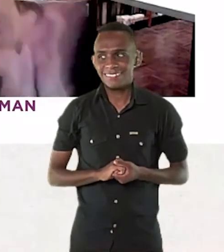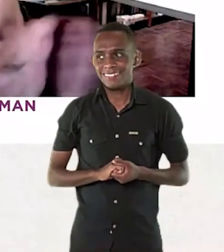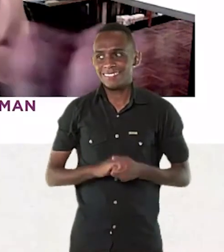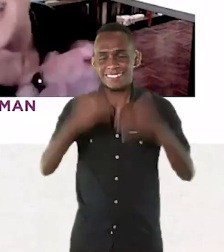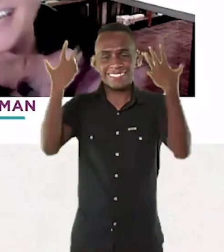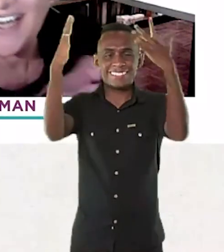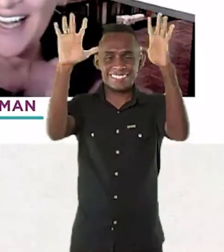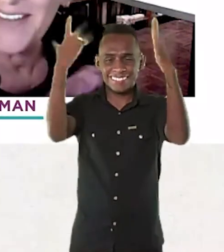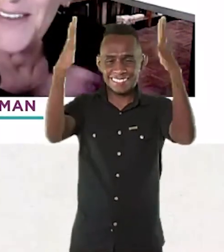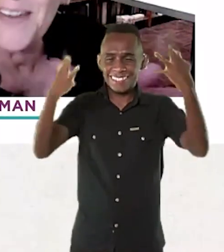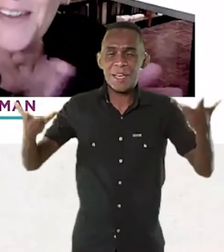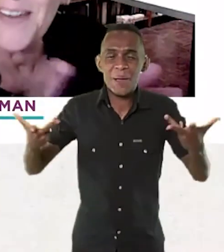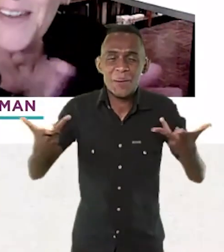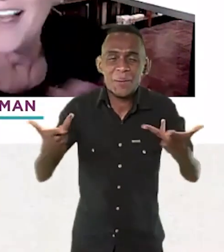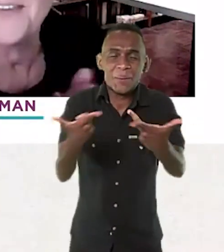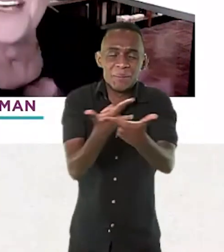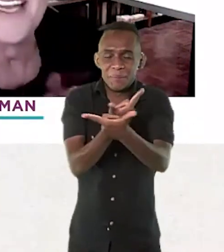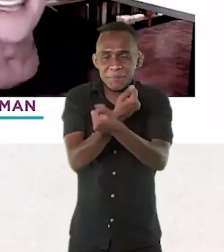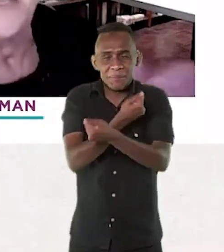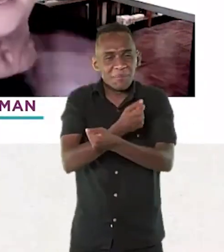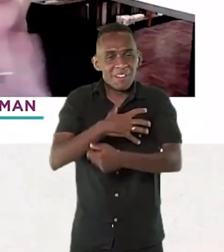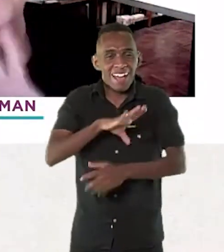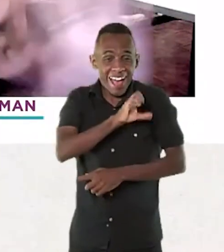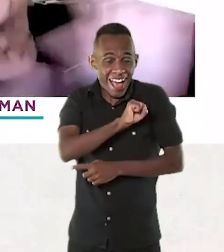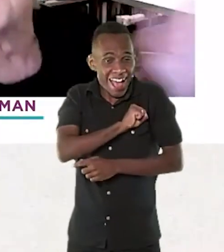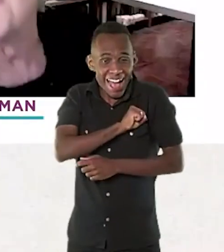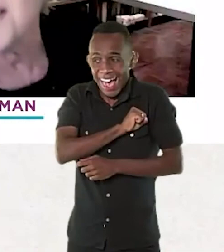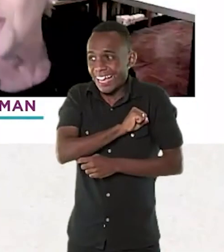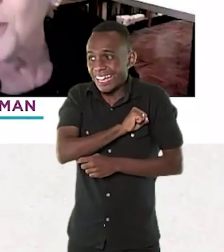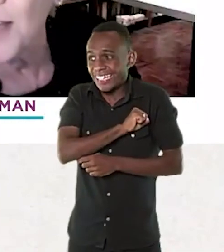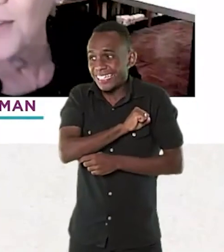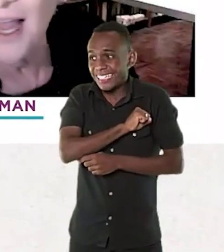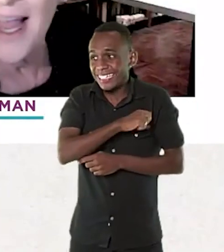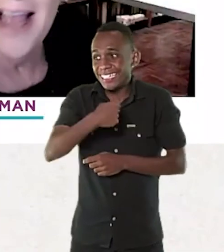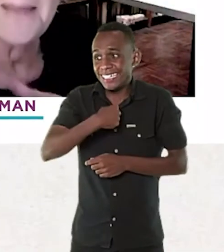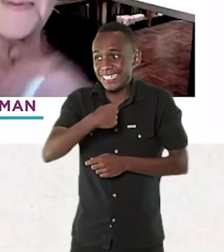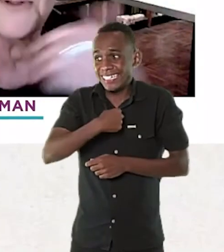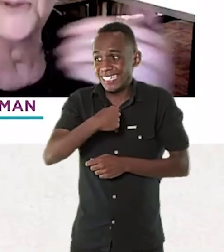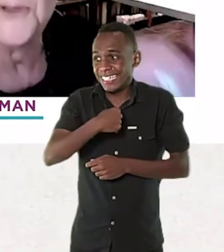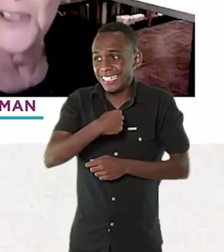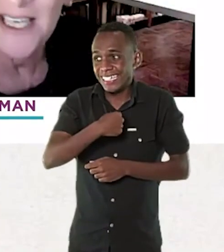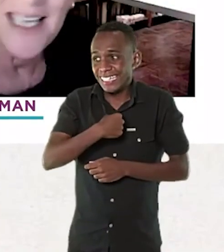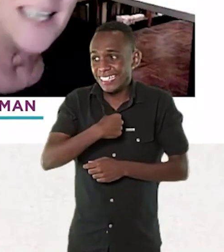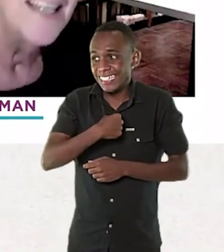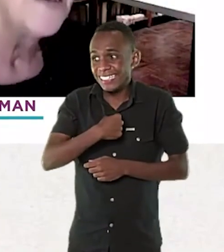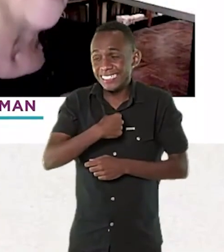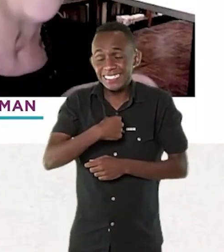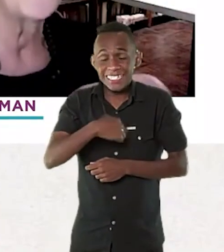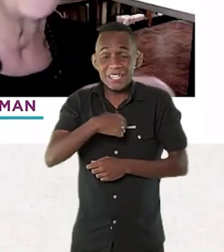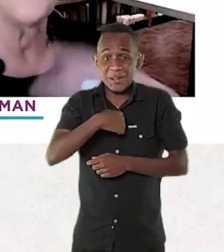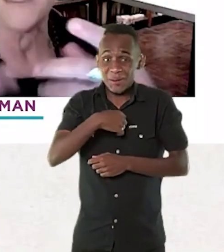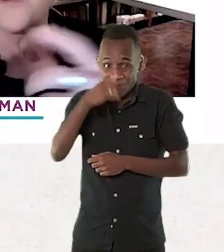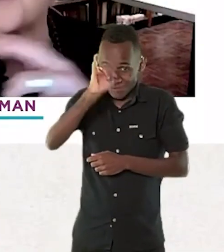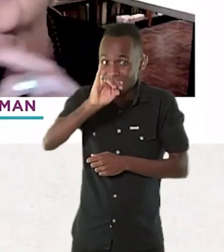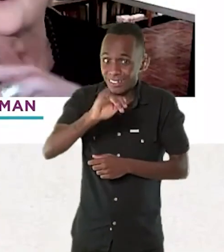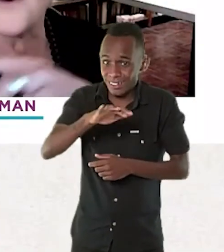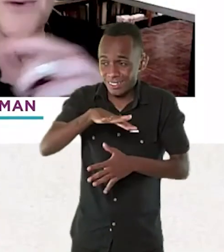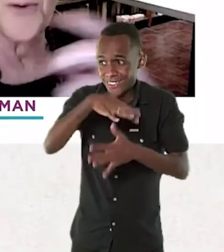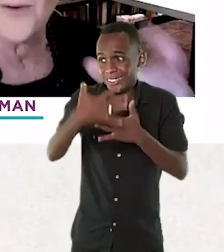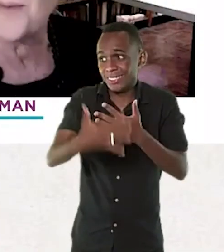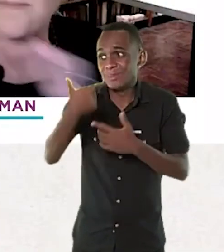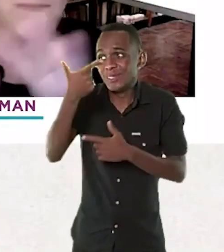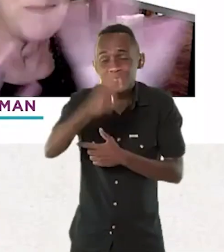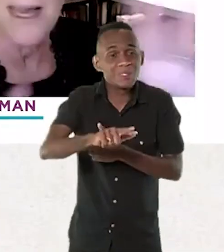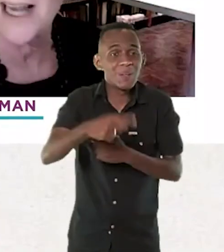Que maravilha! Adorei. Eu me eximi de tentar reproduzir, porque eu falei,